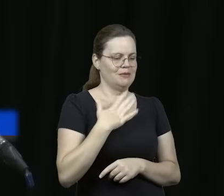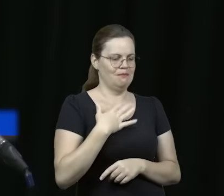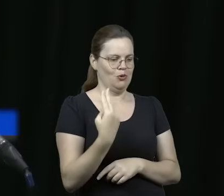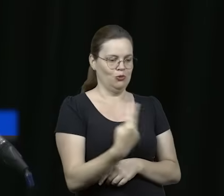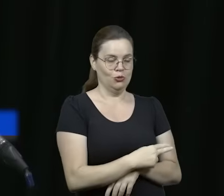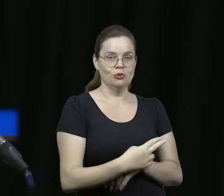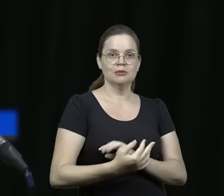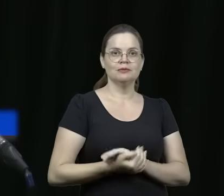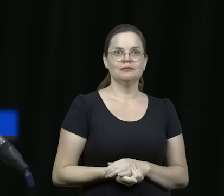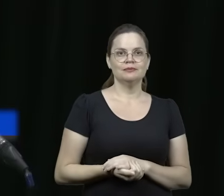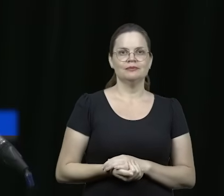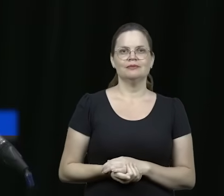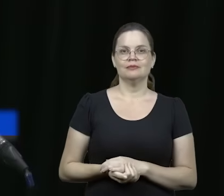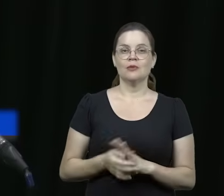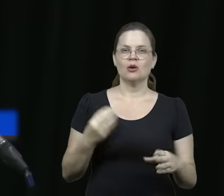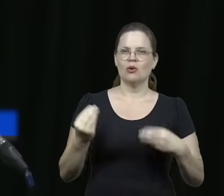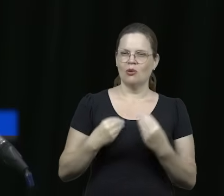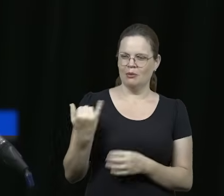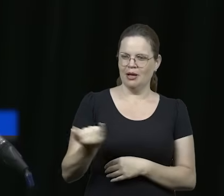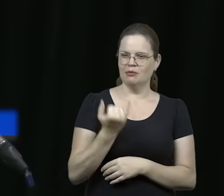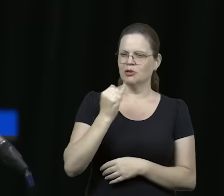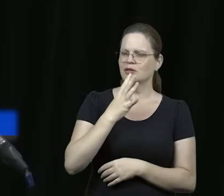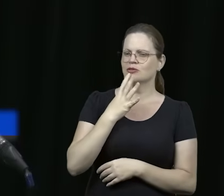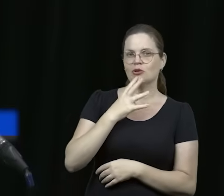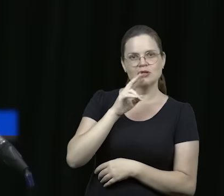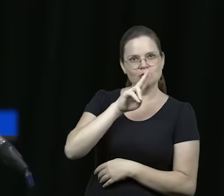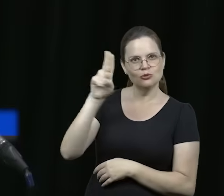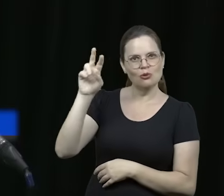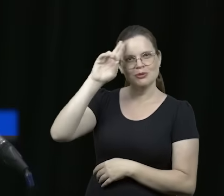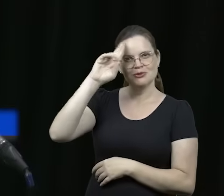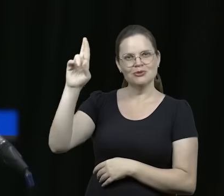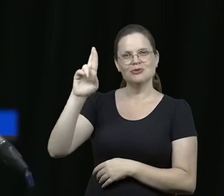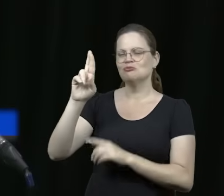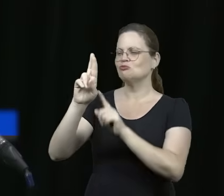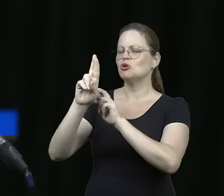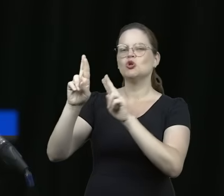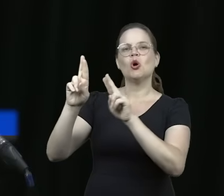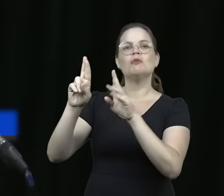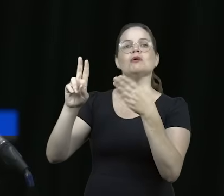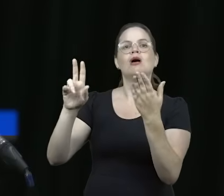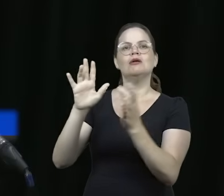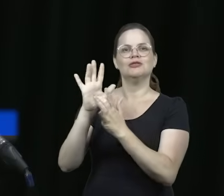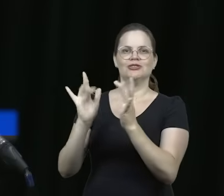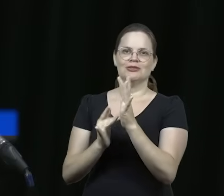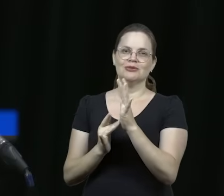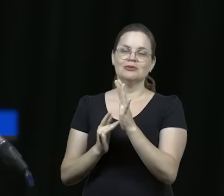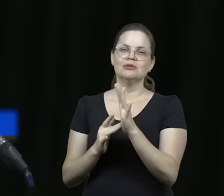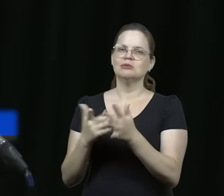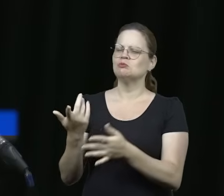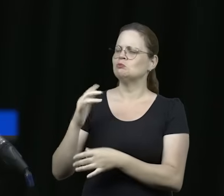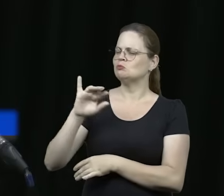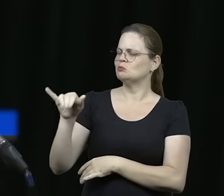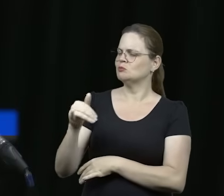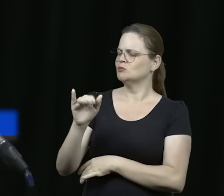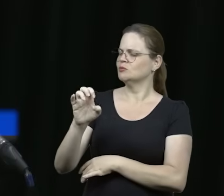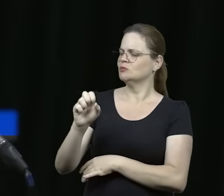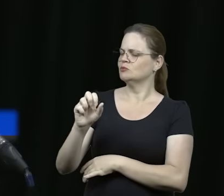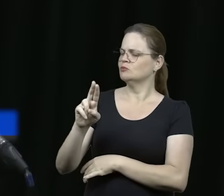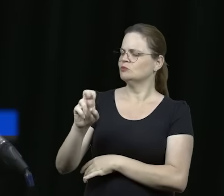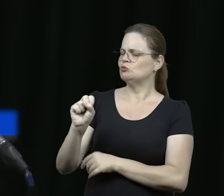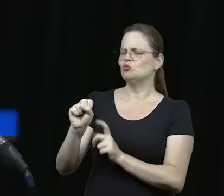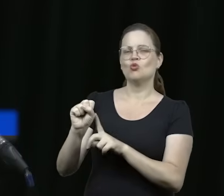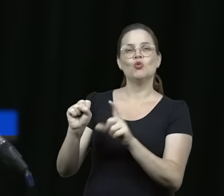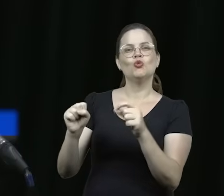nome. Como é importante conhecer o nome do Senhor. Quem é Jesus para nós? Quem é o nosso